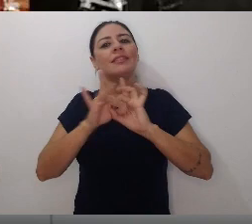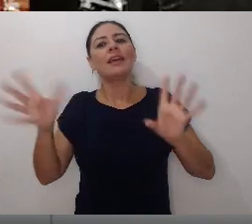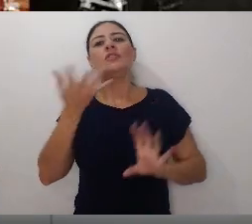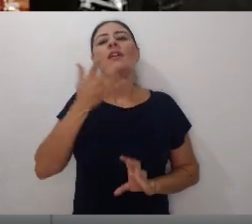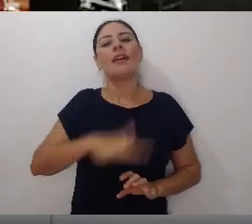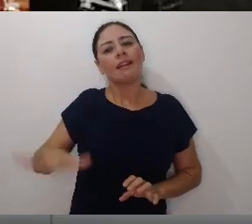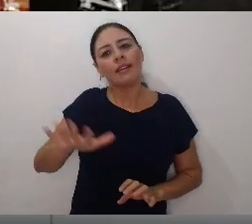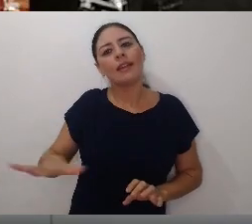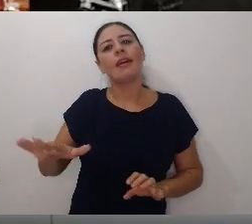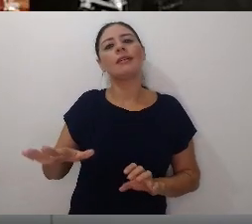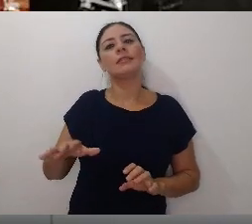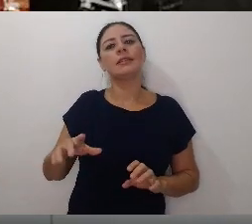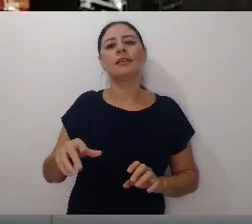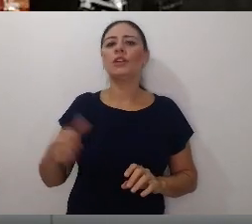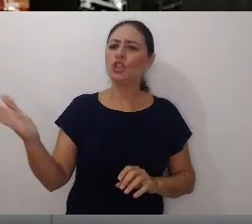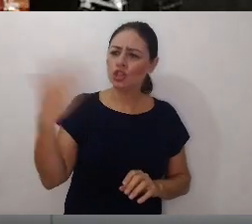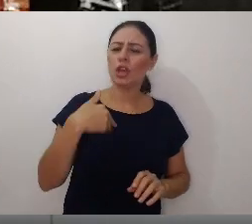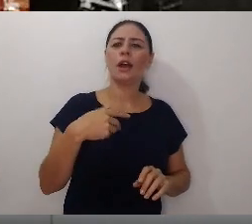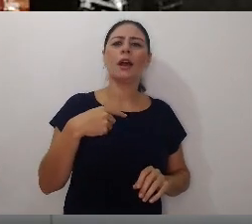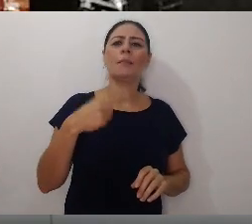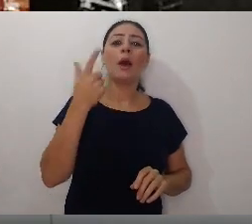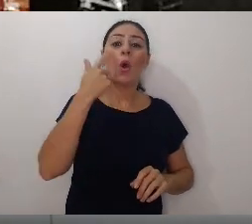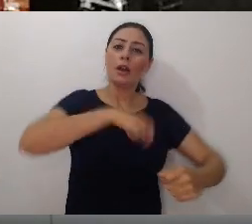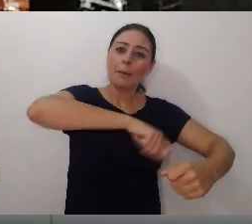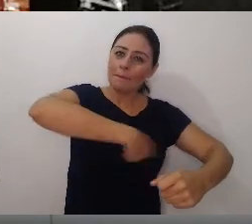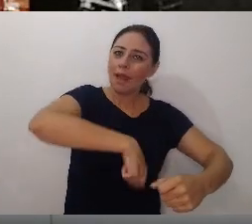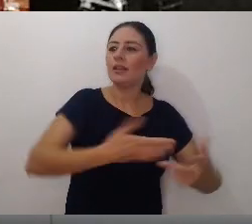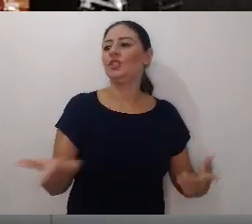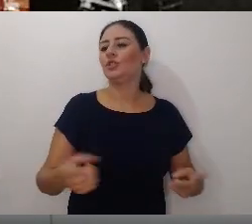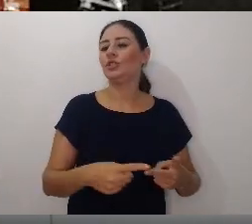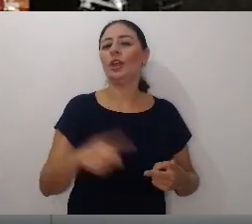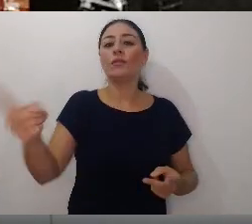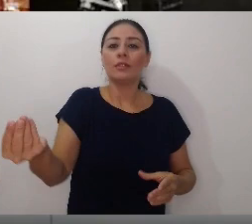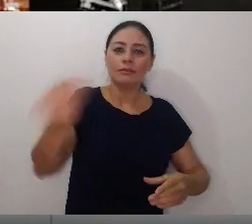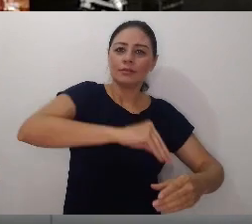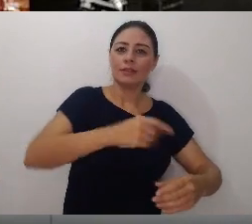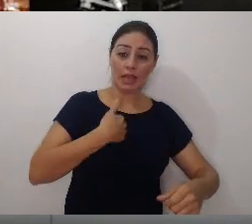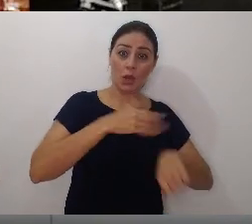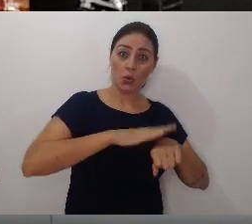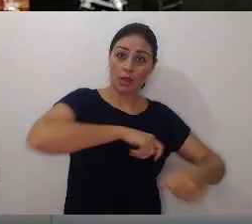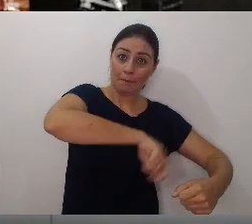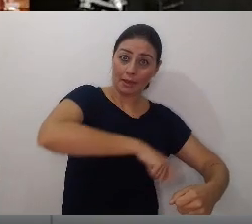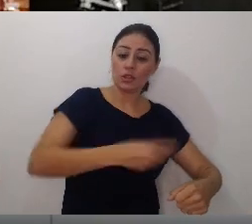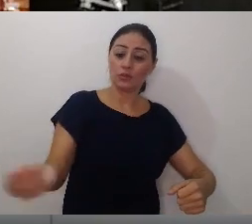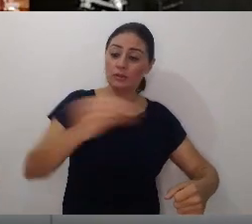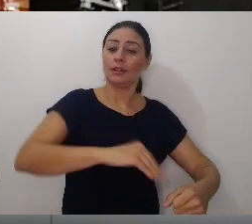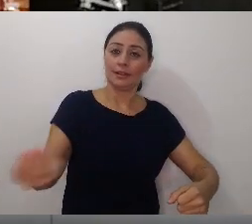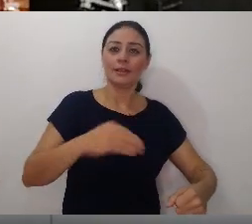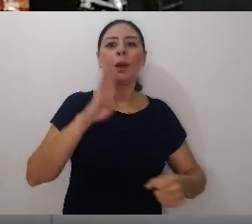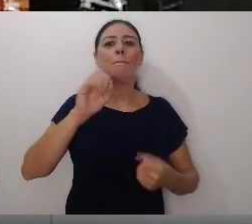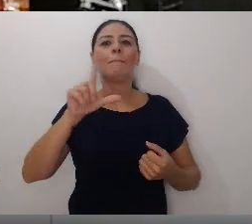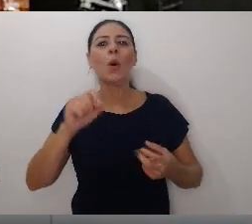delegar coisas para eles. É a hora também de fazer isso. Não deixar as crianças paradas, delegar atividades